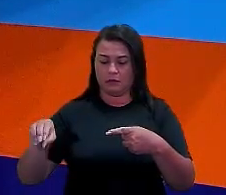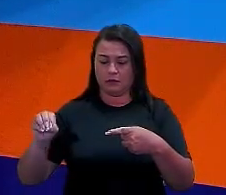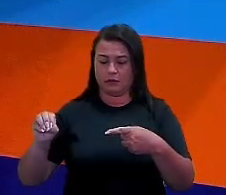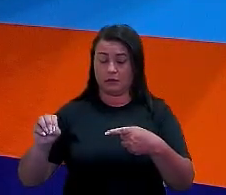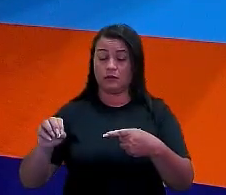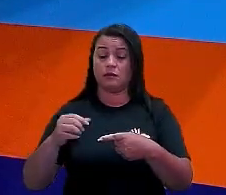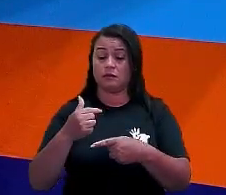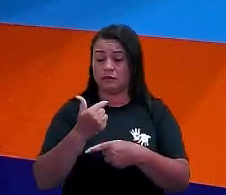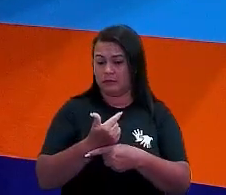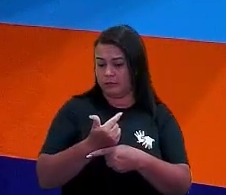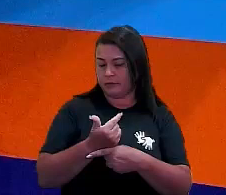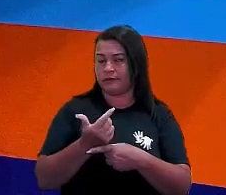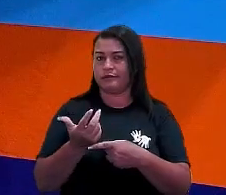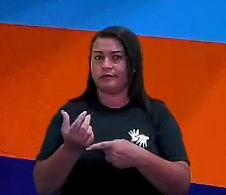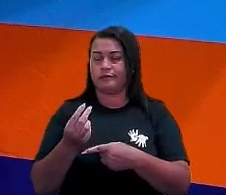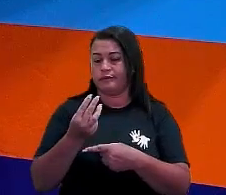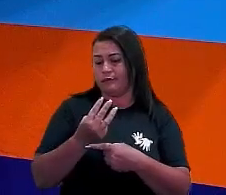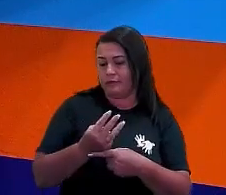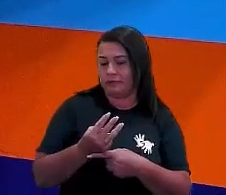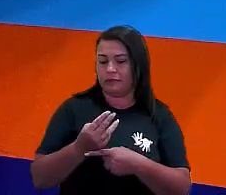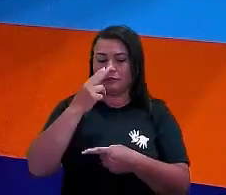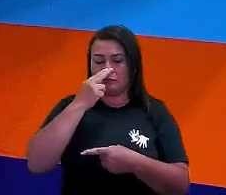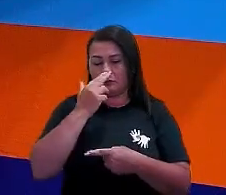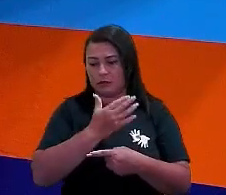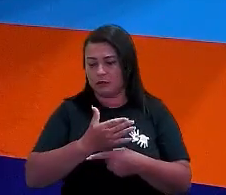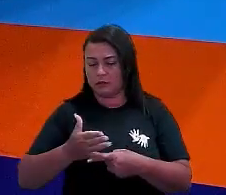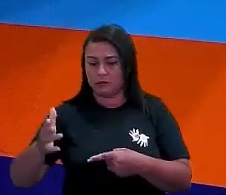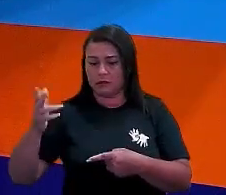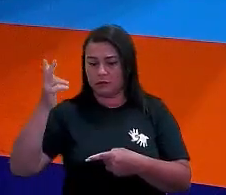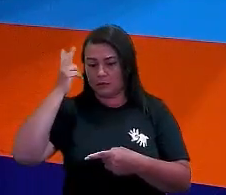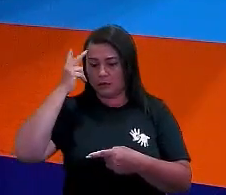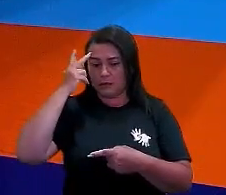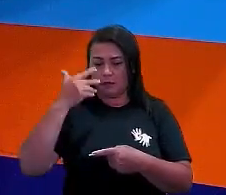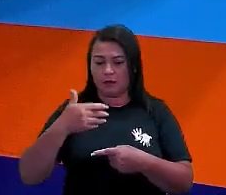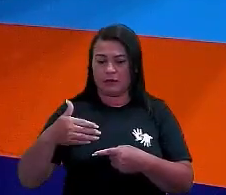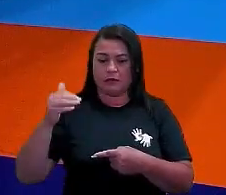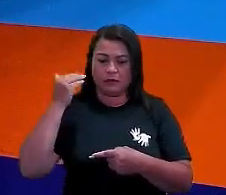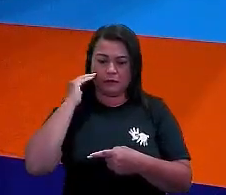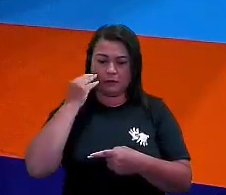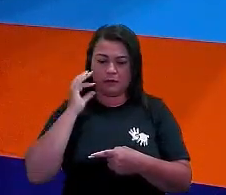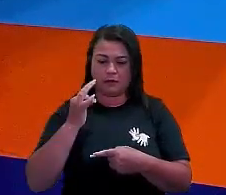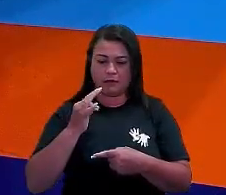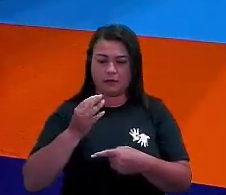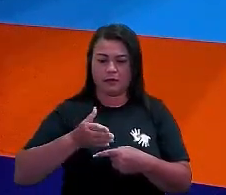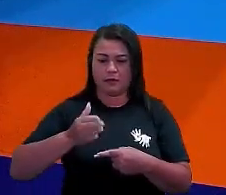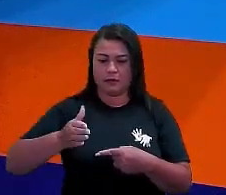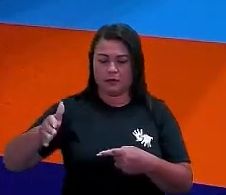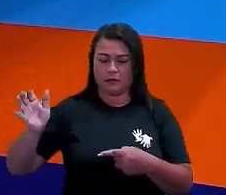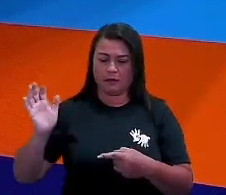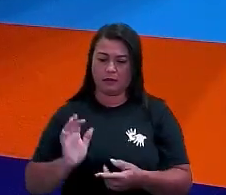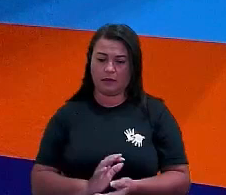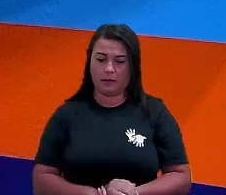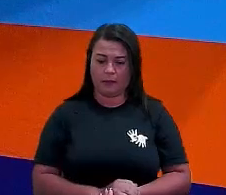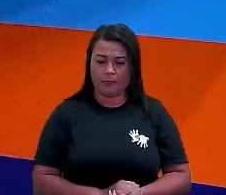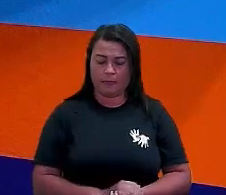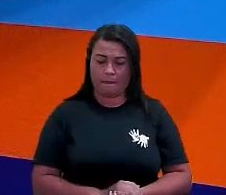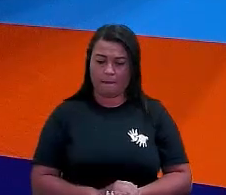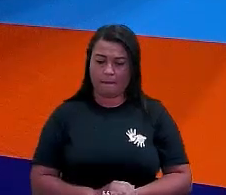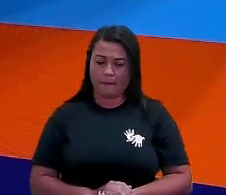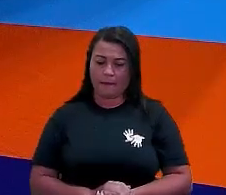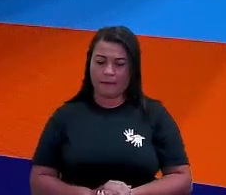1, 2/9. Se fosse 3, 3/9. 4, 4/9. E assim